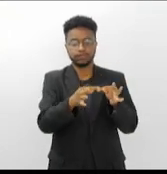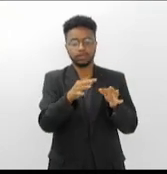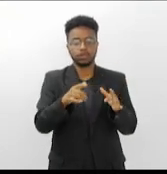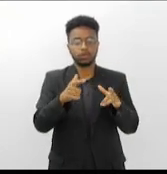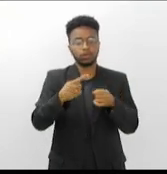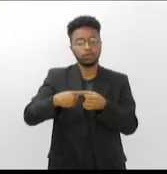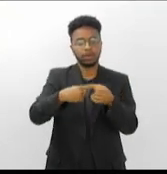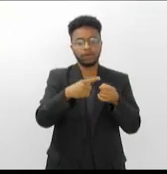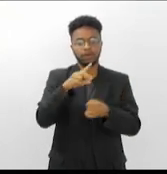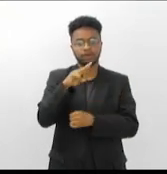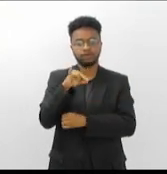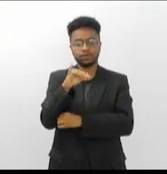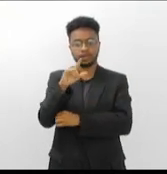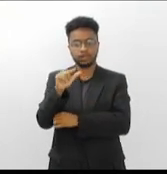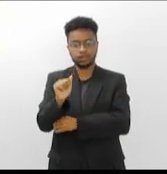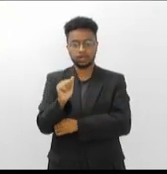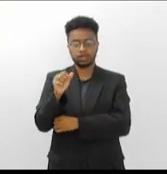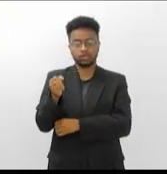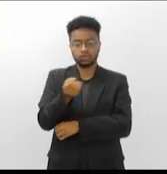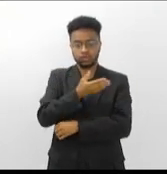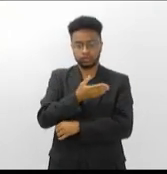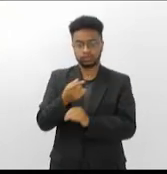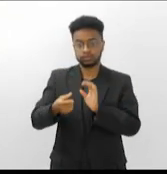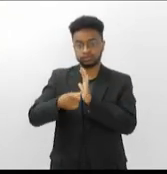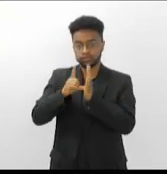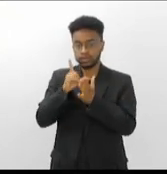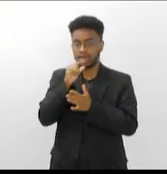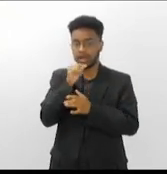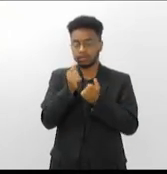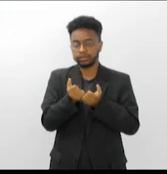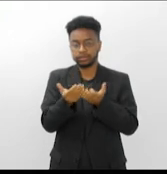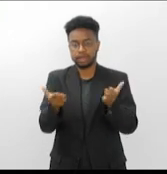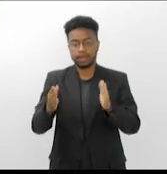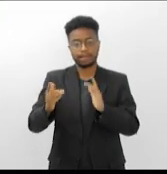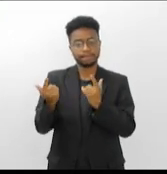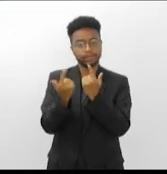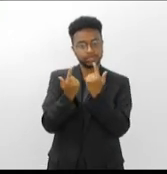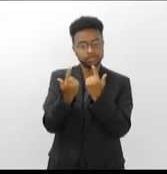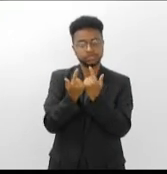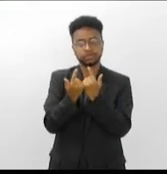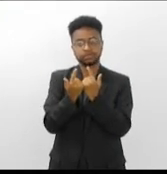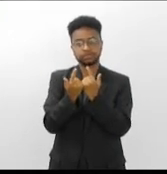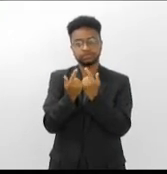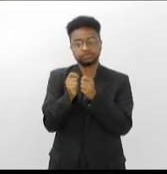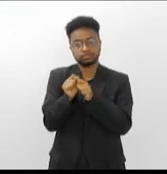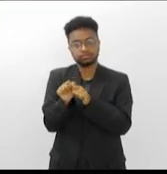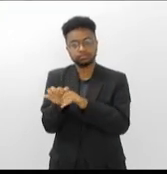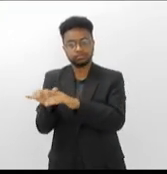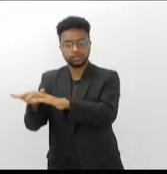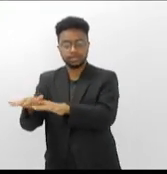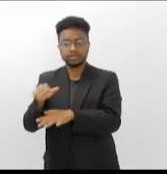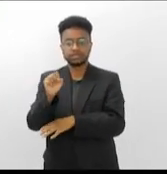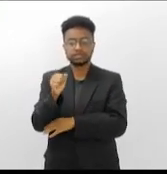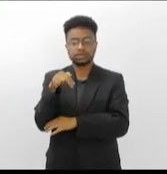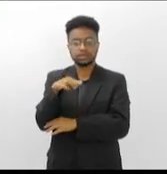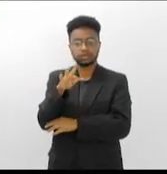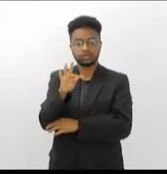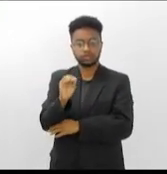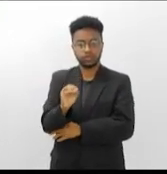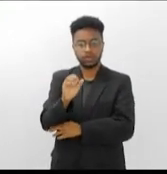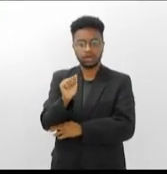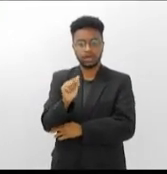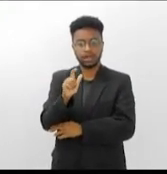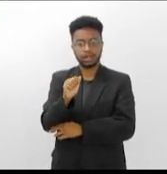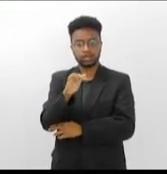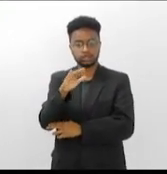Nova. Antes, a água que chegava na parte central de Magé passava pela unidade de Santo Aleixo, com captação nos